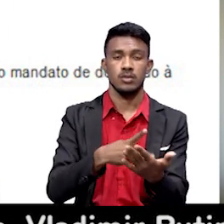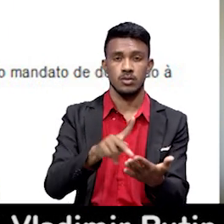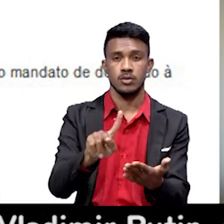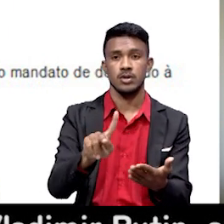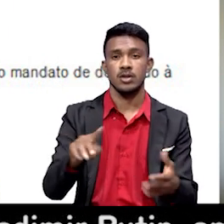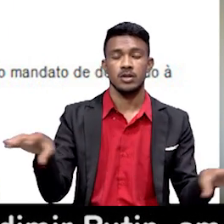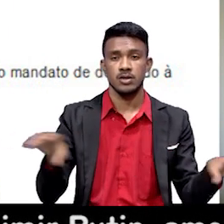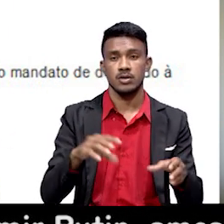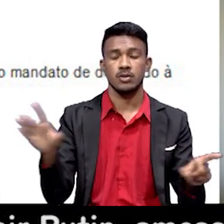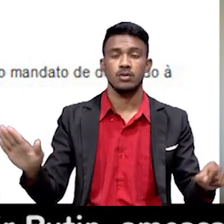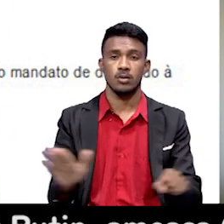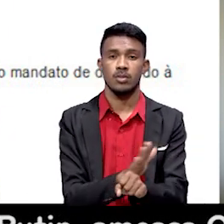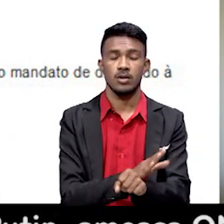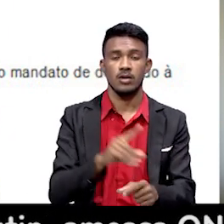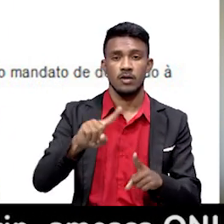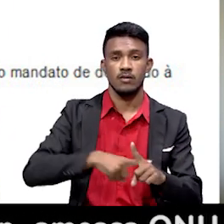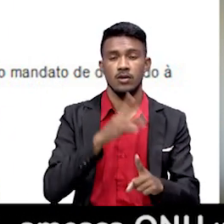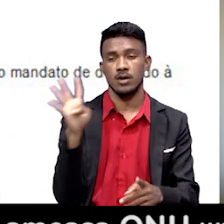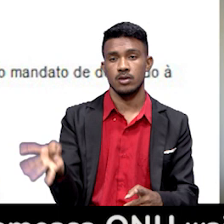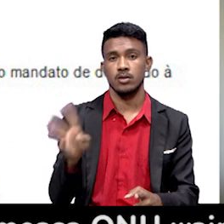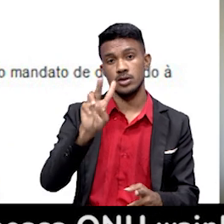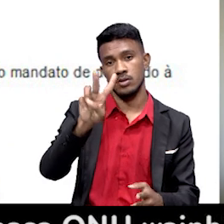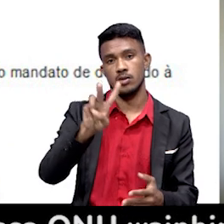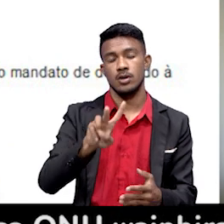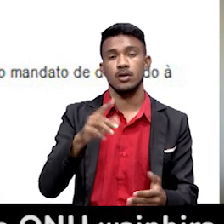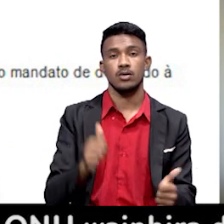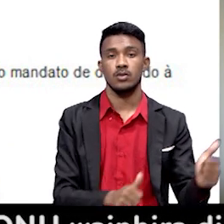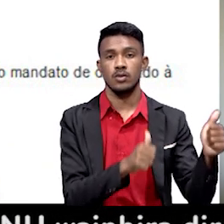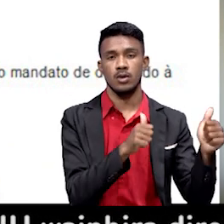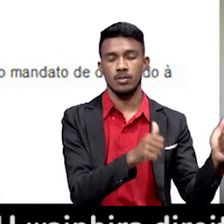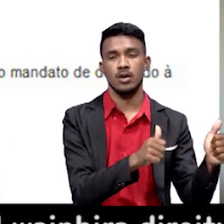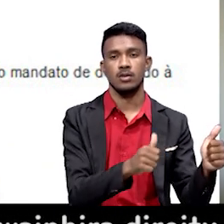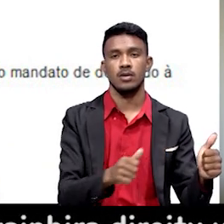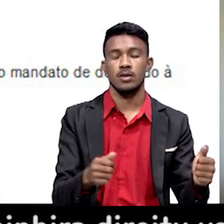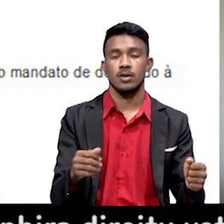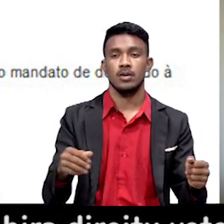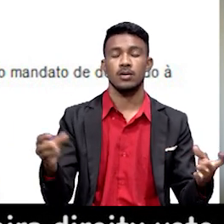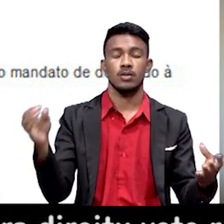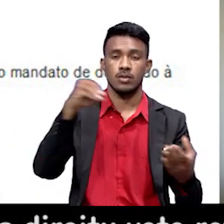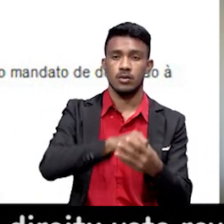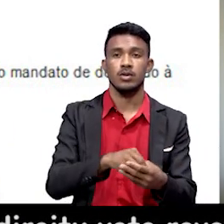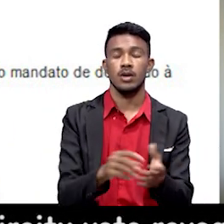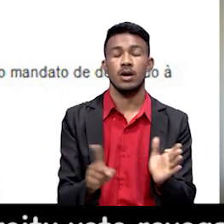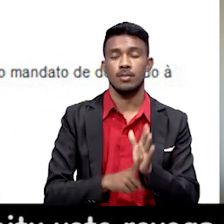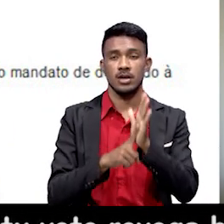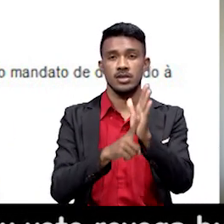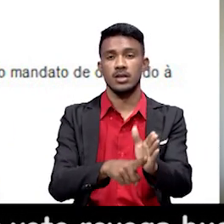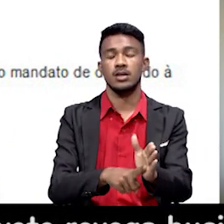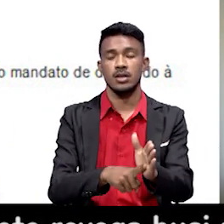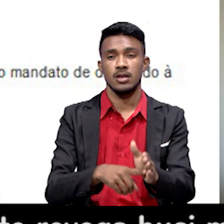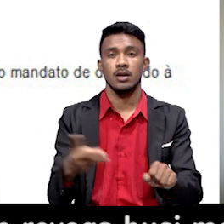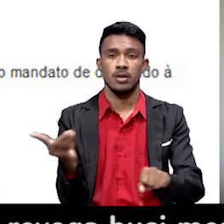função completo durante fulang hatnulu resin rua tuituir malu ka interpolado hafuin apresenta aplicação